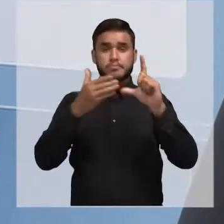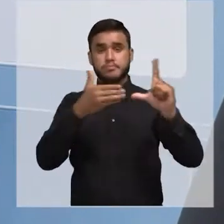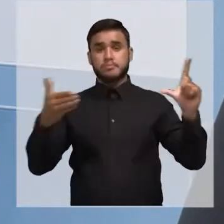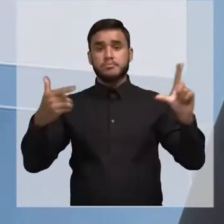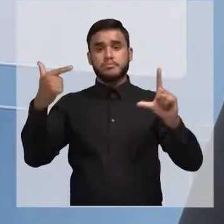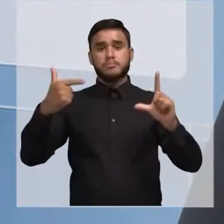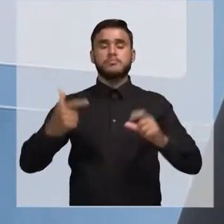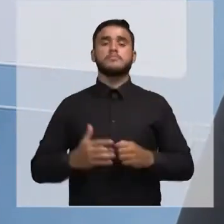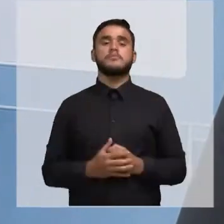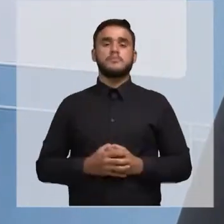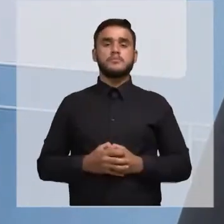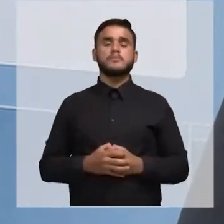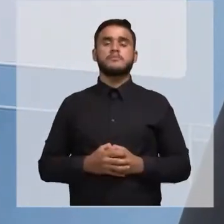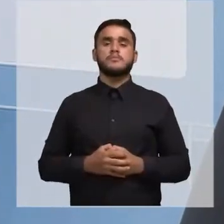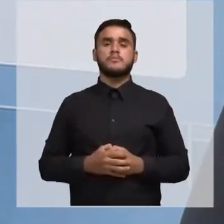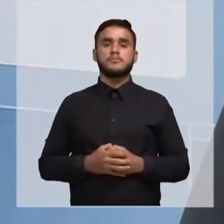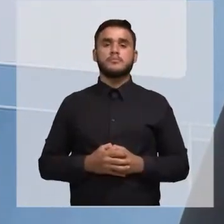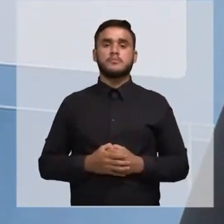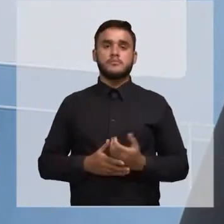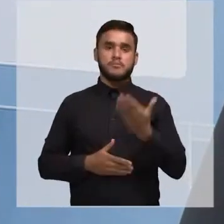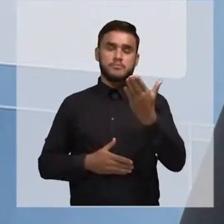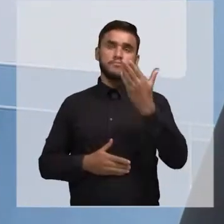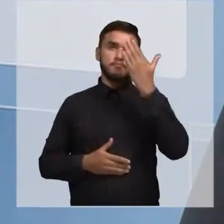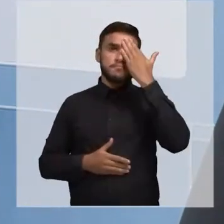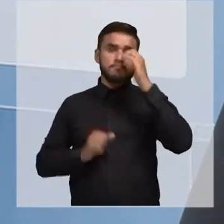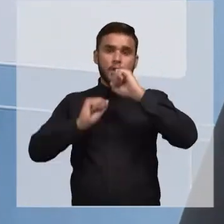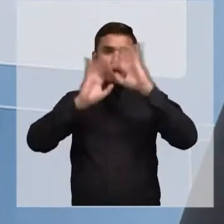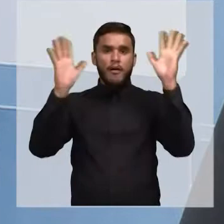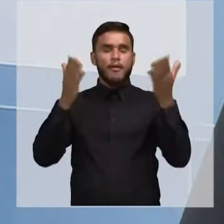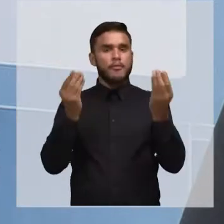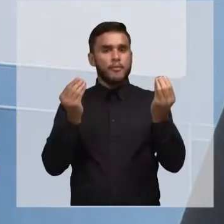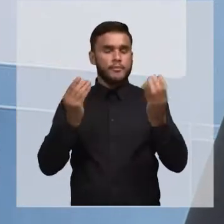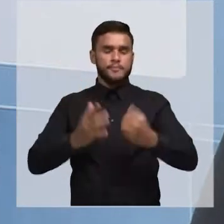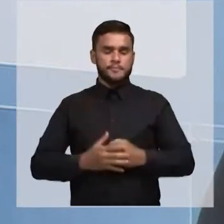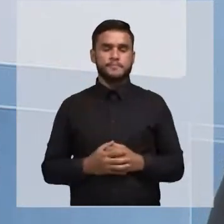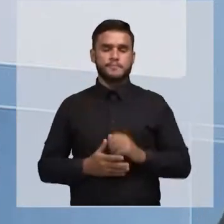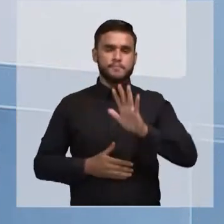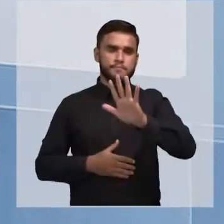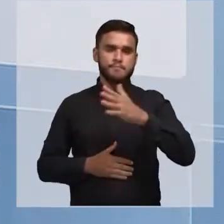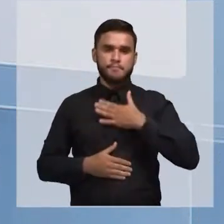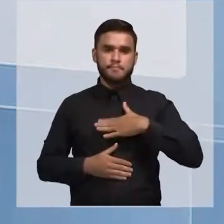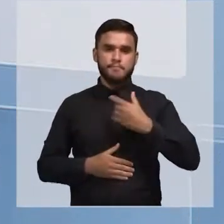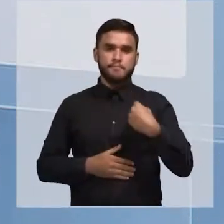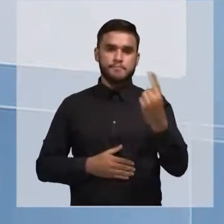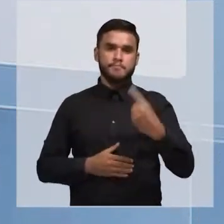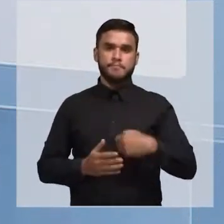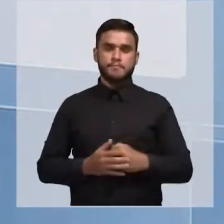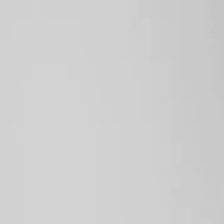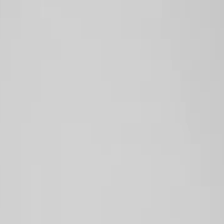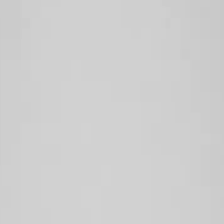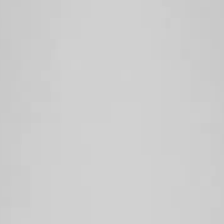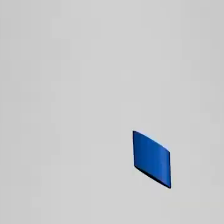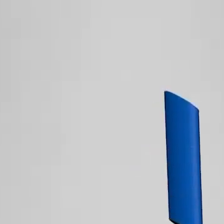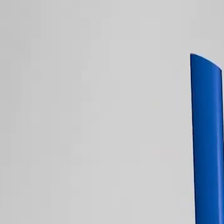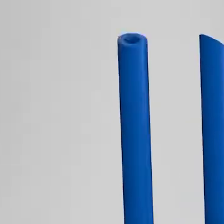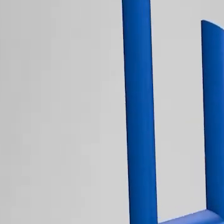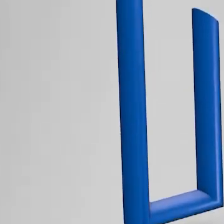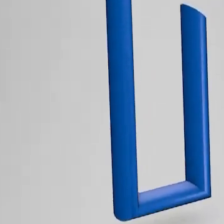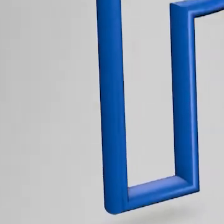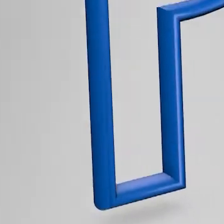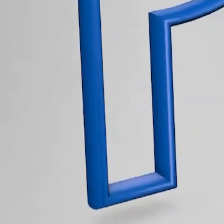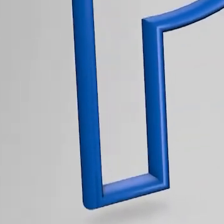bloco e fazer você ter conhecimento da pesquisa no terceiro bloco. Bastante só, a gente volta já já.